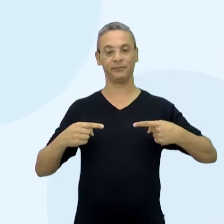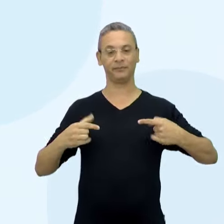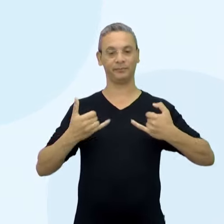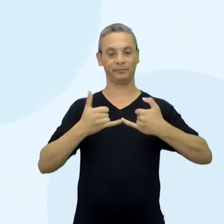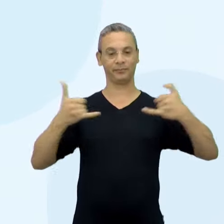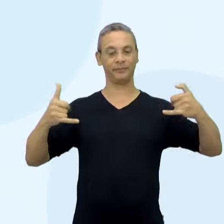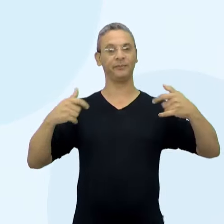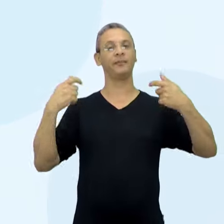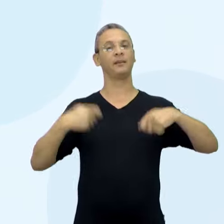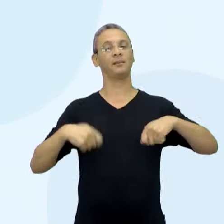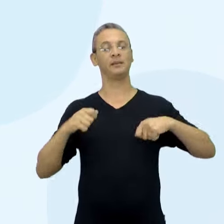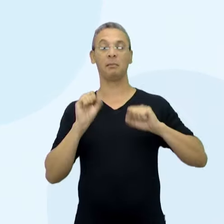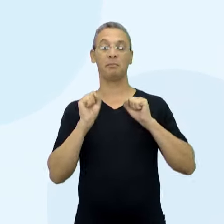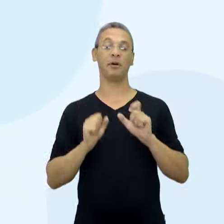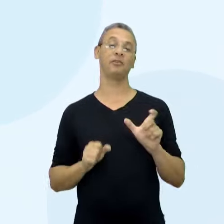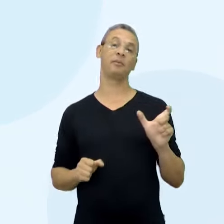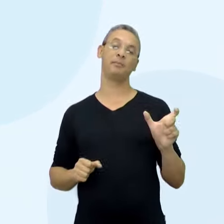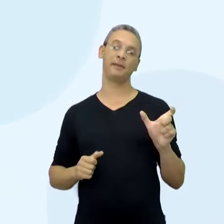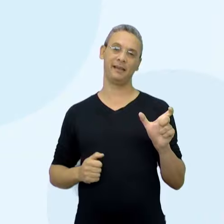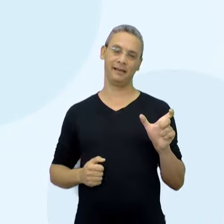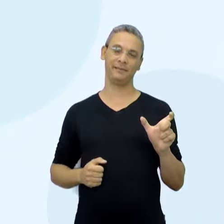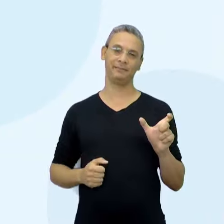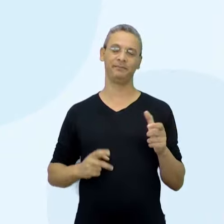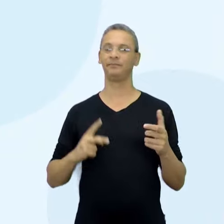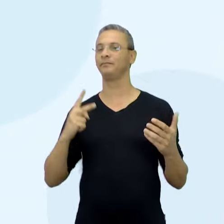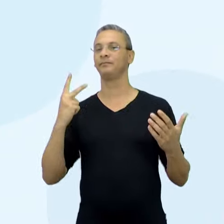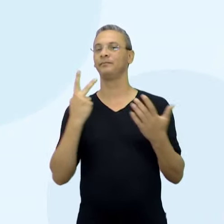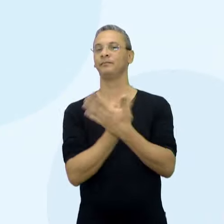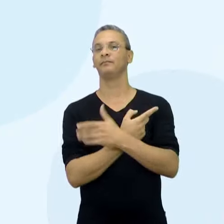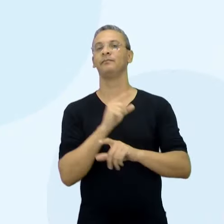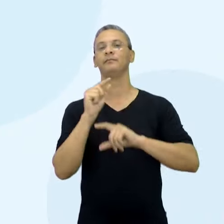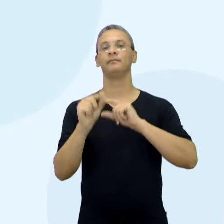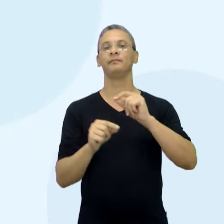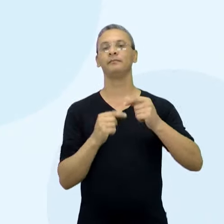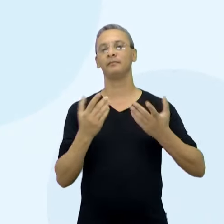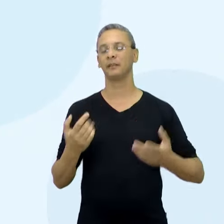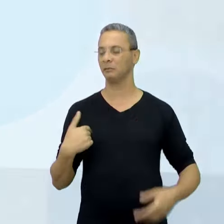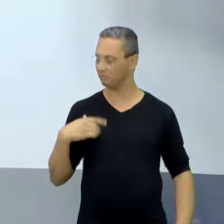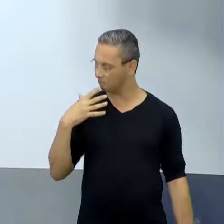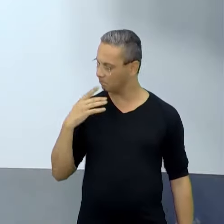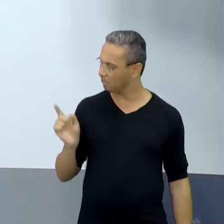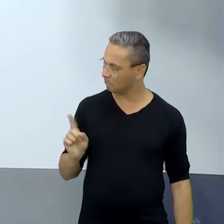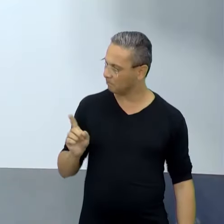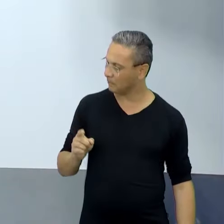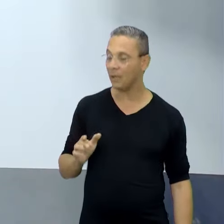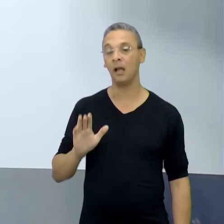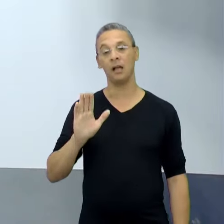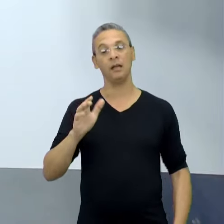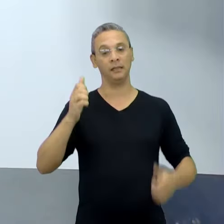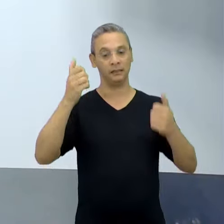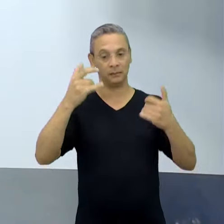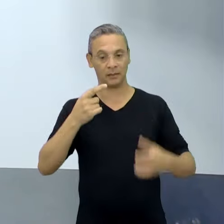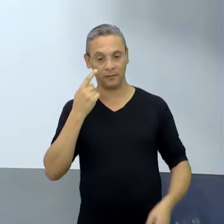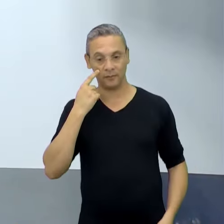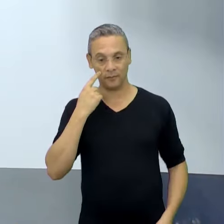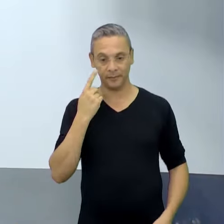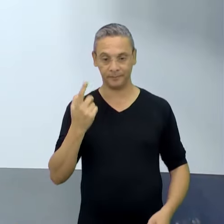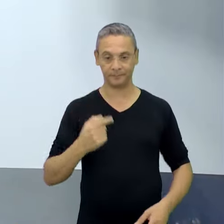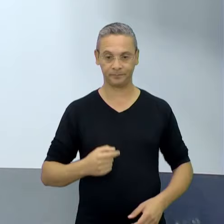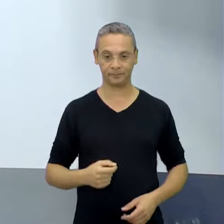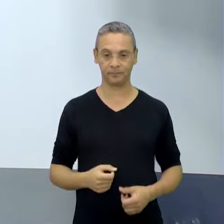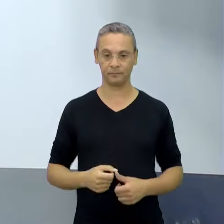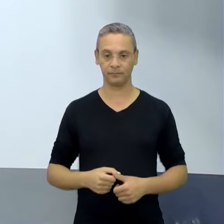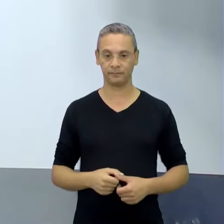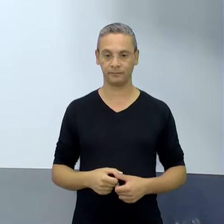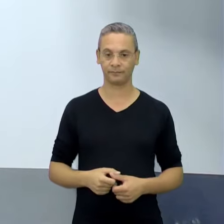energética, pode ser uma pilha. Mas aí o que vai acontecer no capacitor? Professor, não conheço, nunca vi. Tá legal, eu trouxe uma aqui para mostrar para você. Vamos